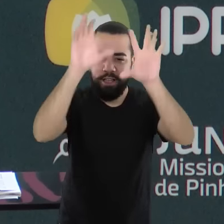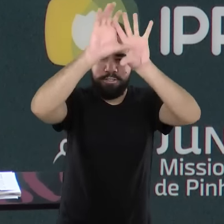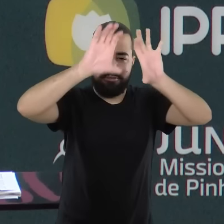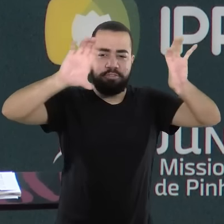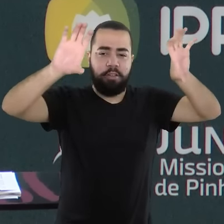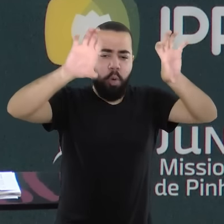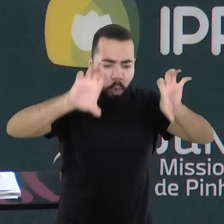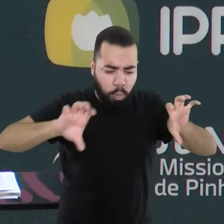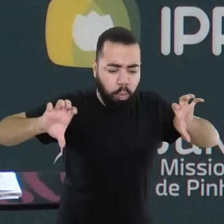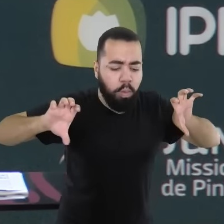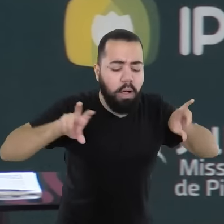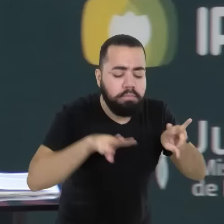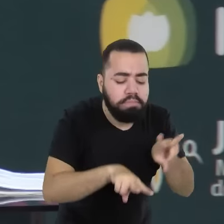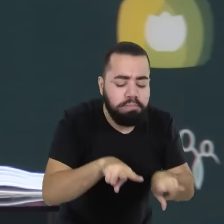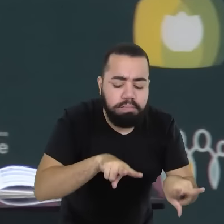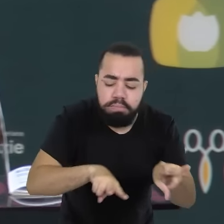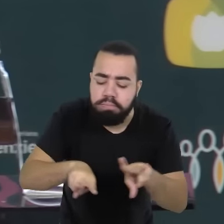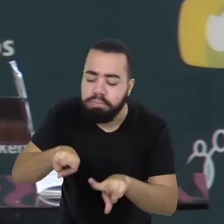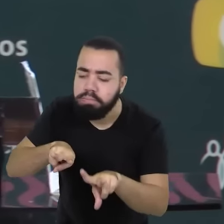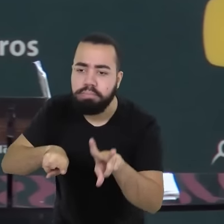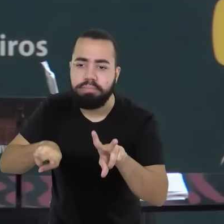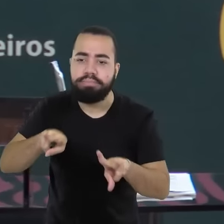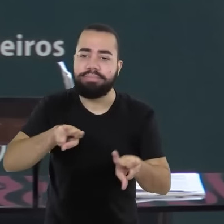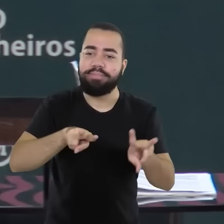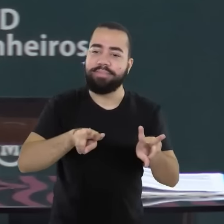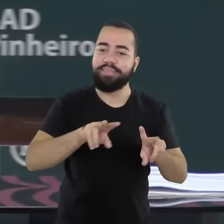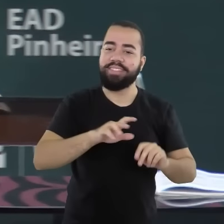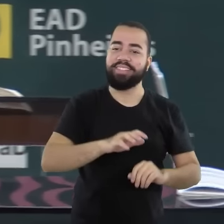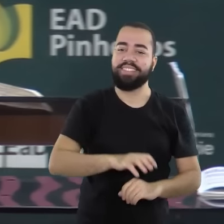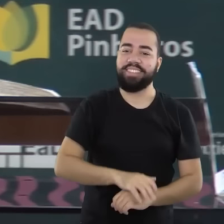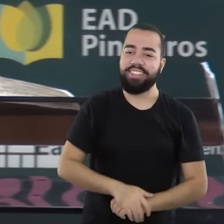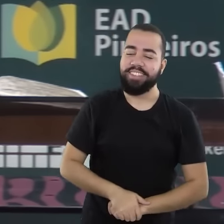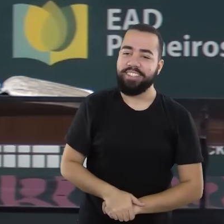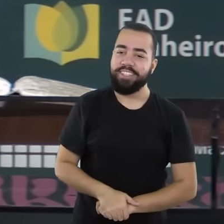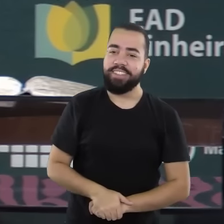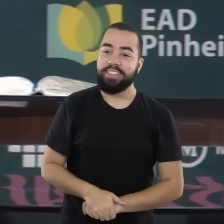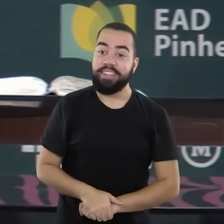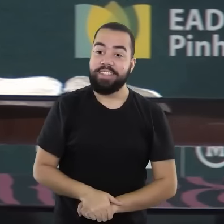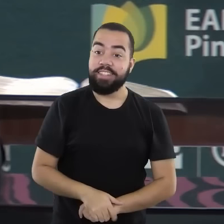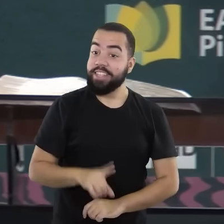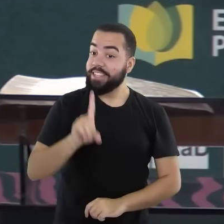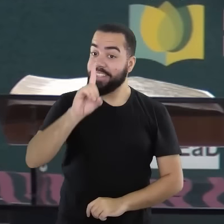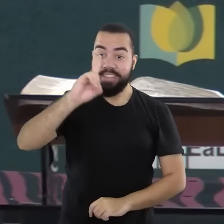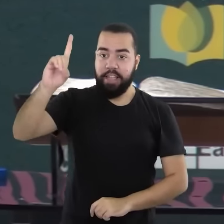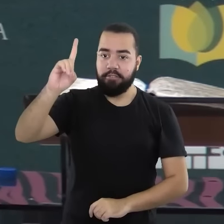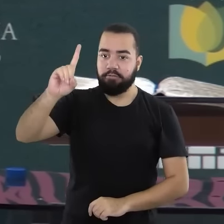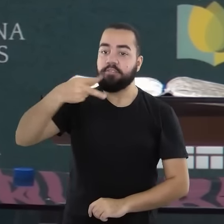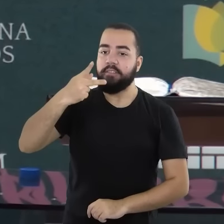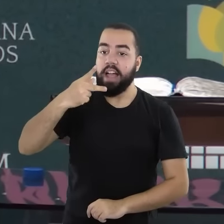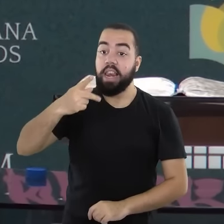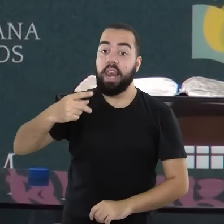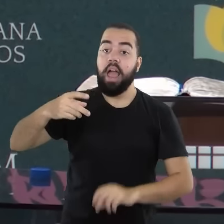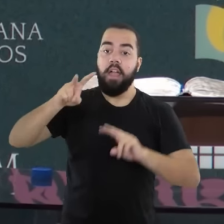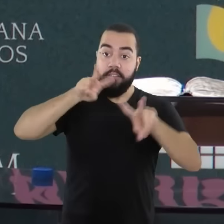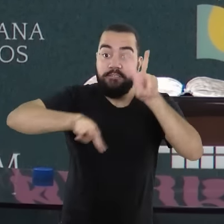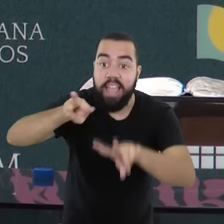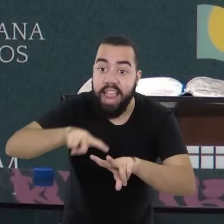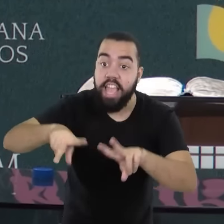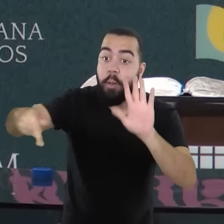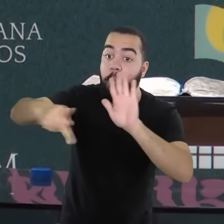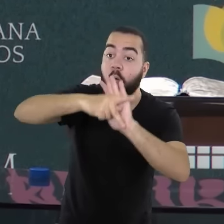Primeiro, segundo, por que ele diz eu ouvirei dos céus? Por que ele não diz eu ouvirei da terra?